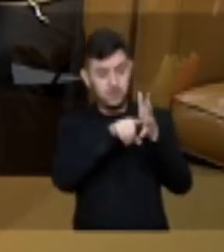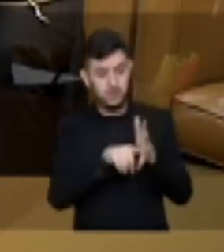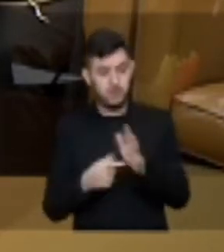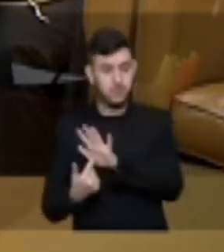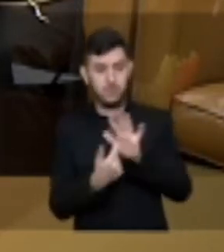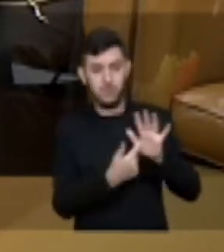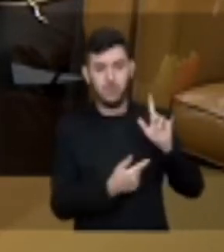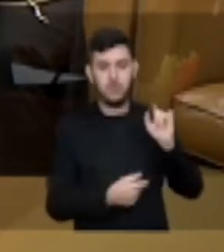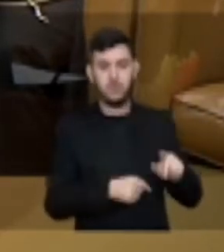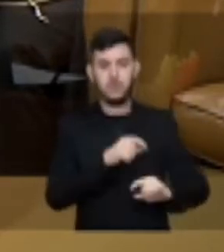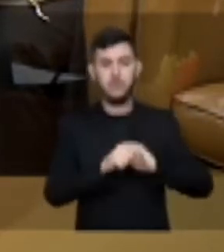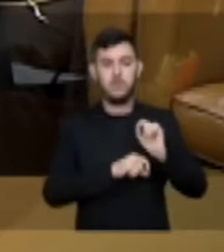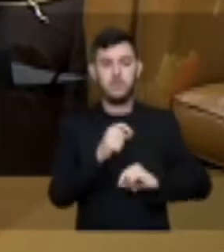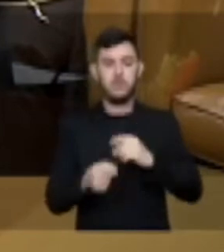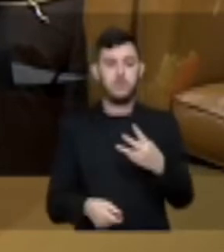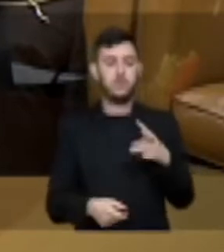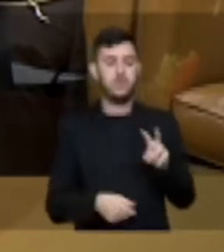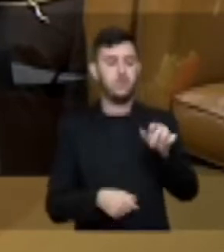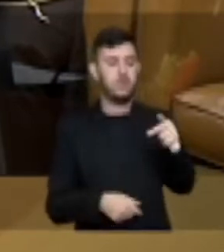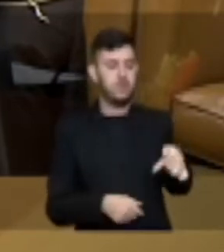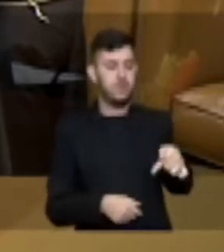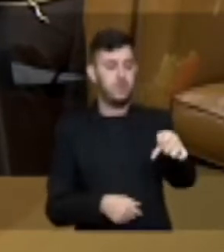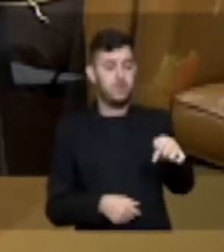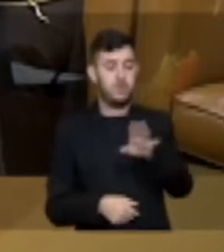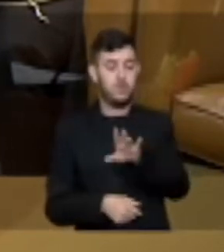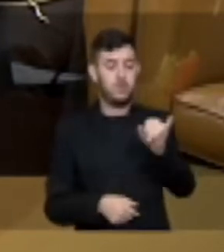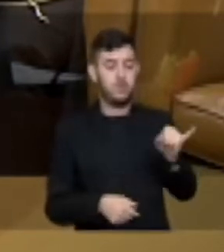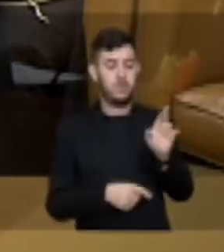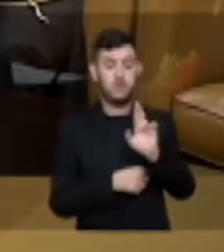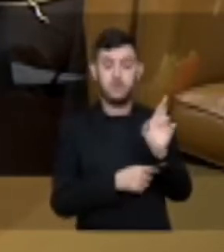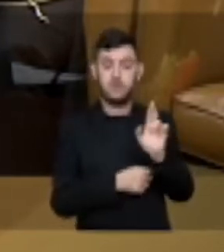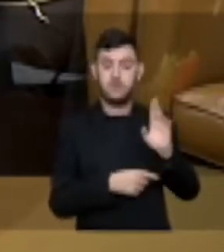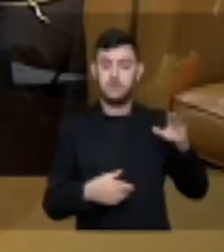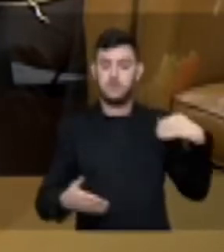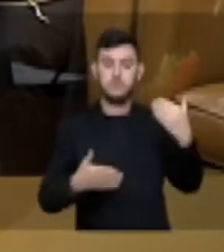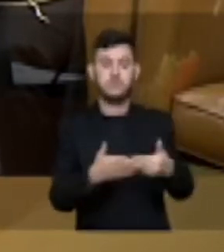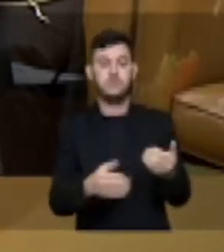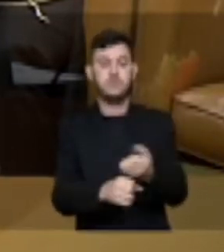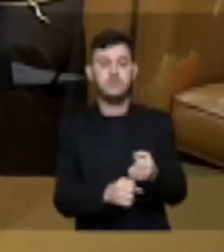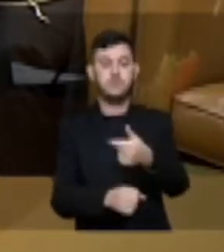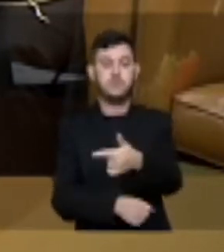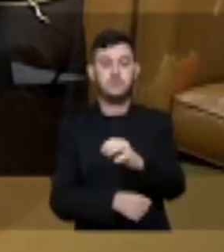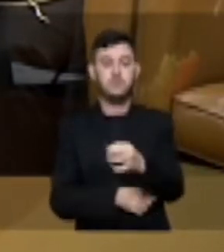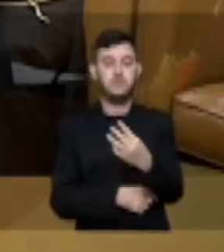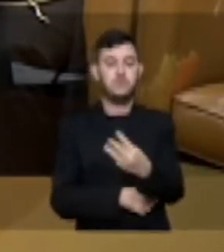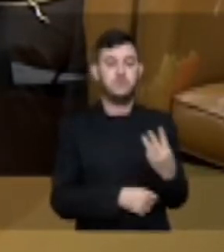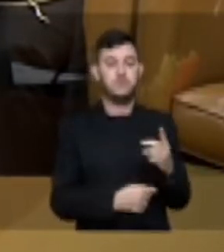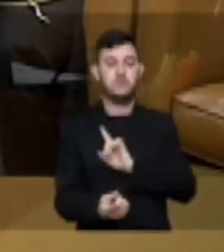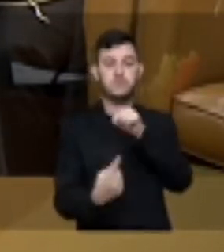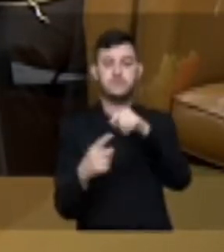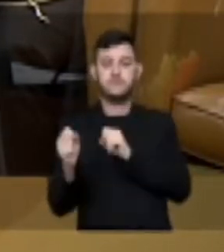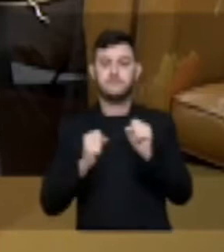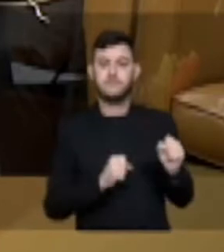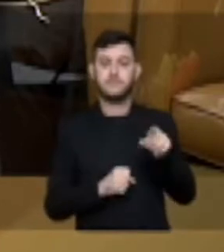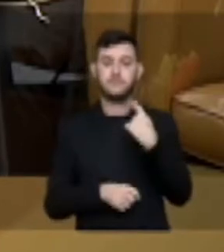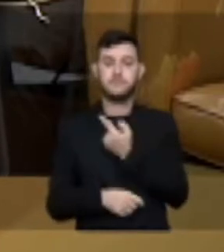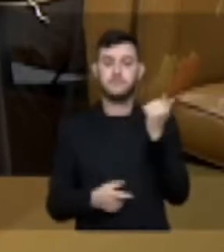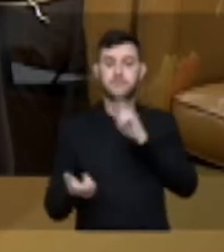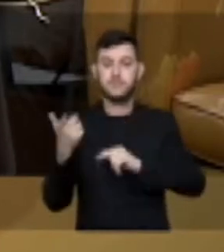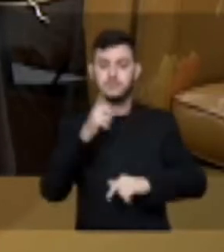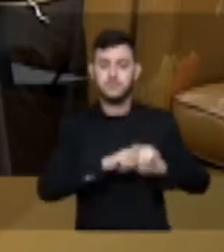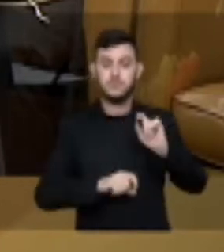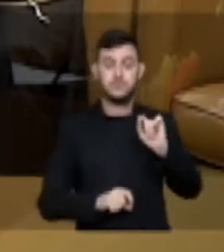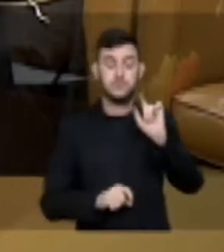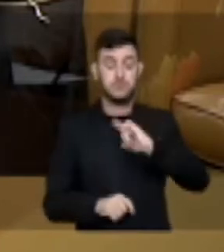cerca de 357 bilhões de reais até 2033, para que possamos atingir um